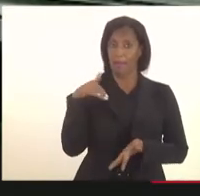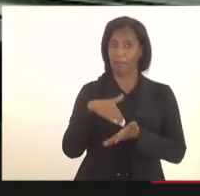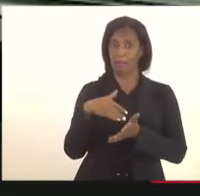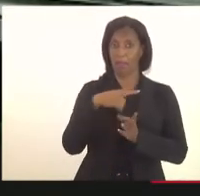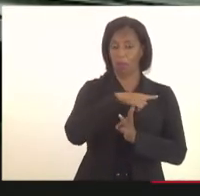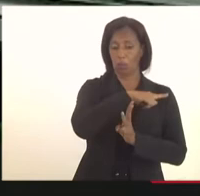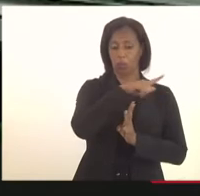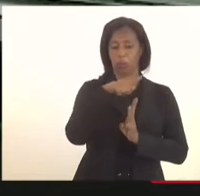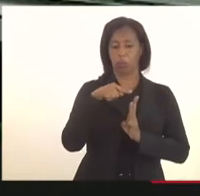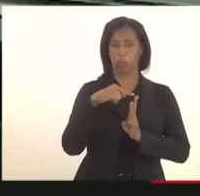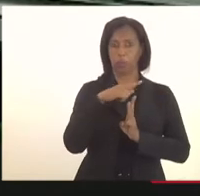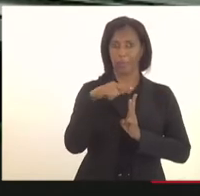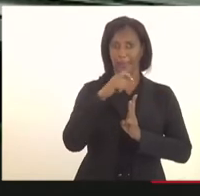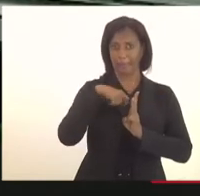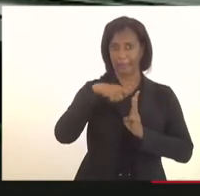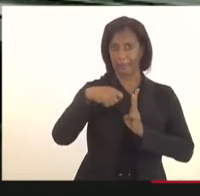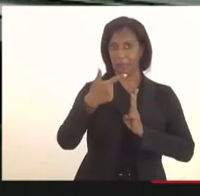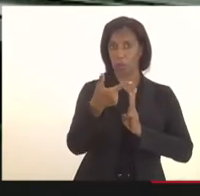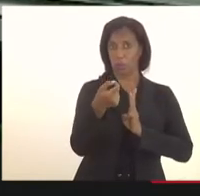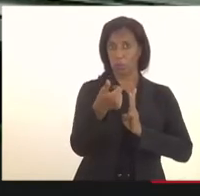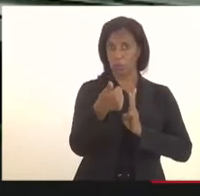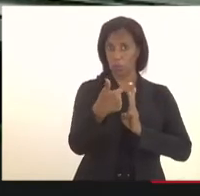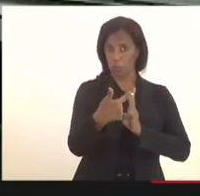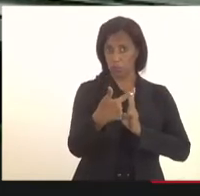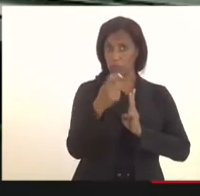de 2012.